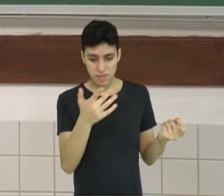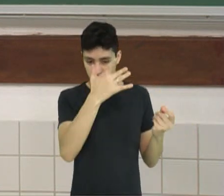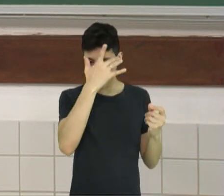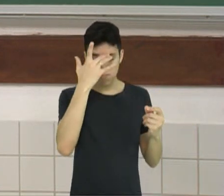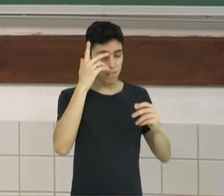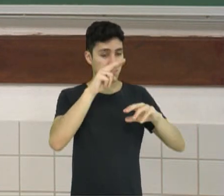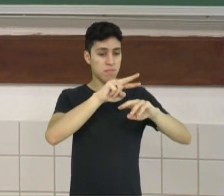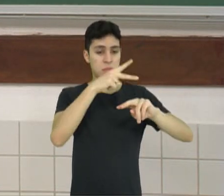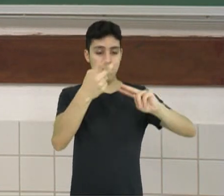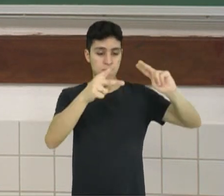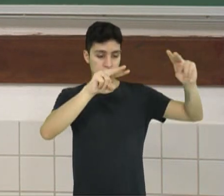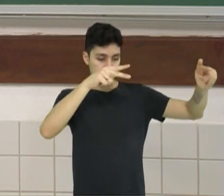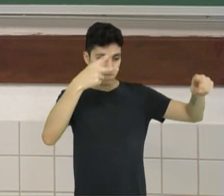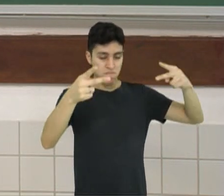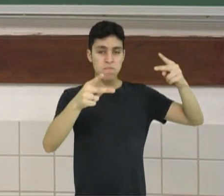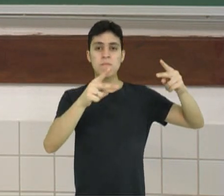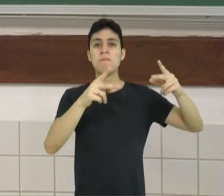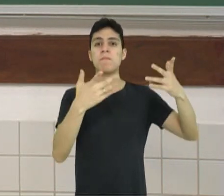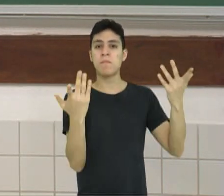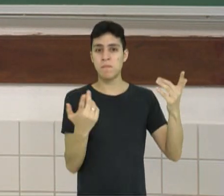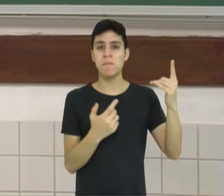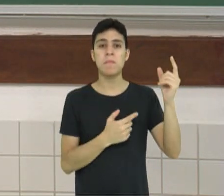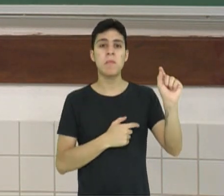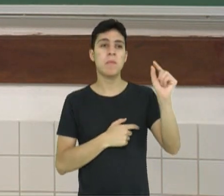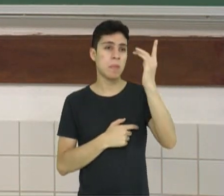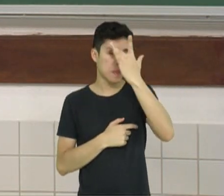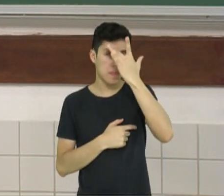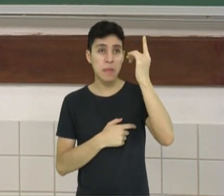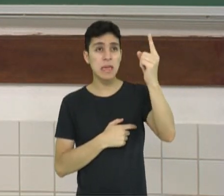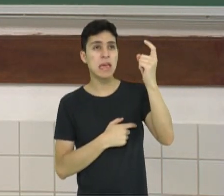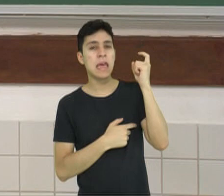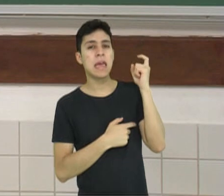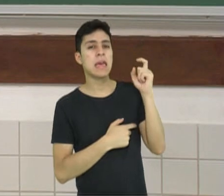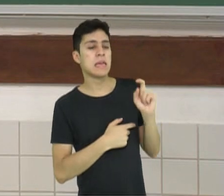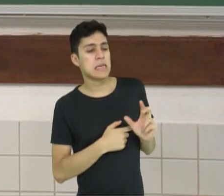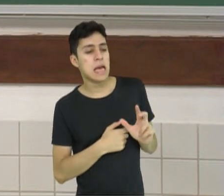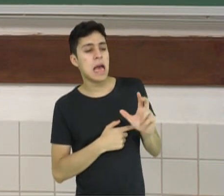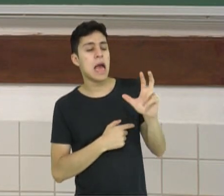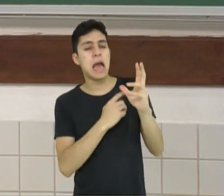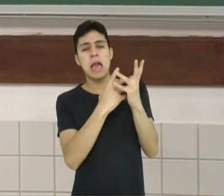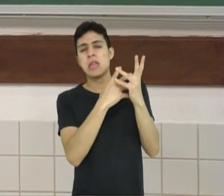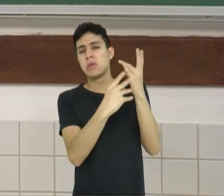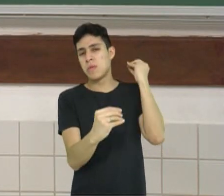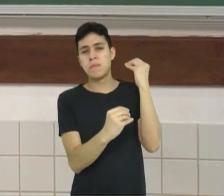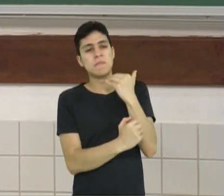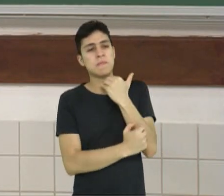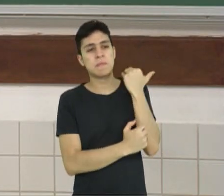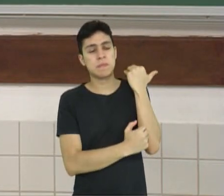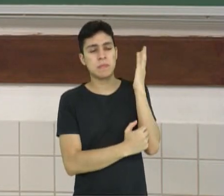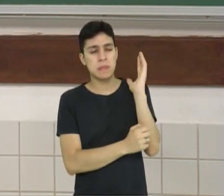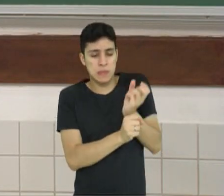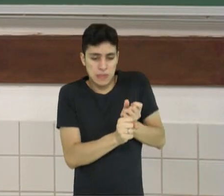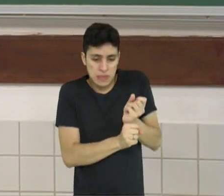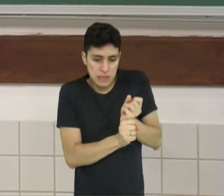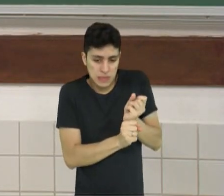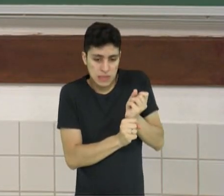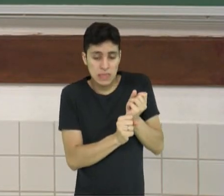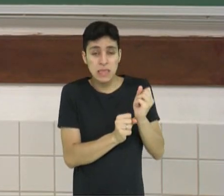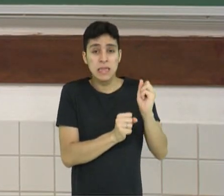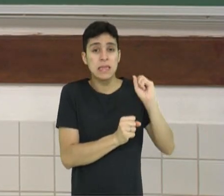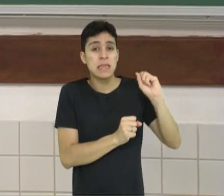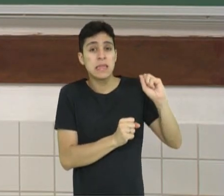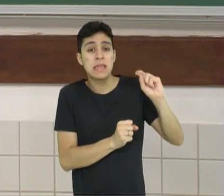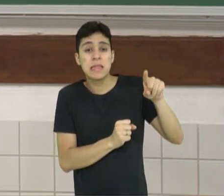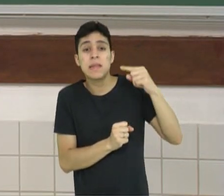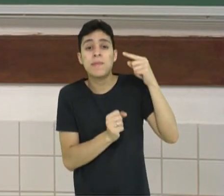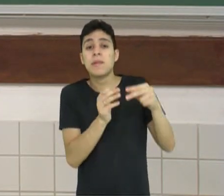aparecendo corpos, né, de montanhistas que faleceram lá, desapareceram no monte, já depois da Segunda Guerra Mundial, para vocês